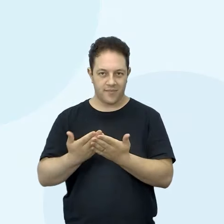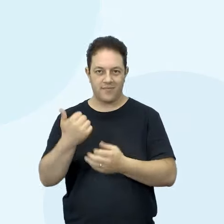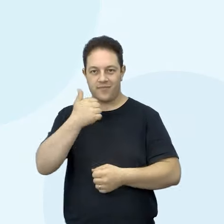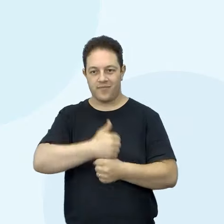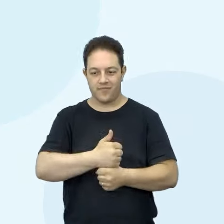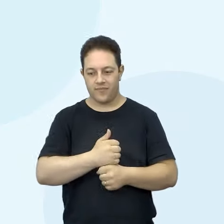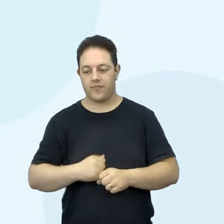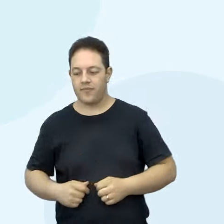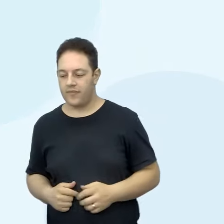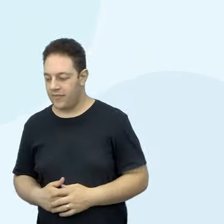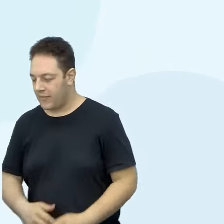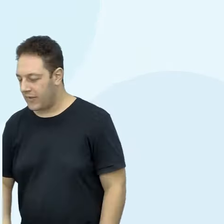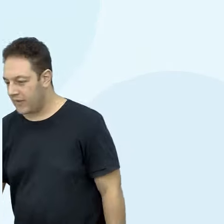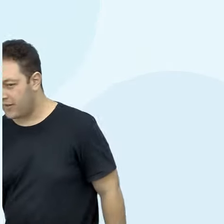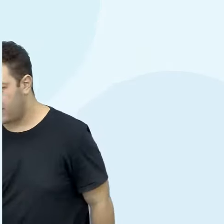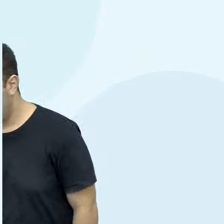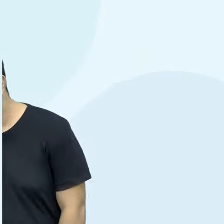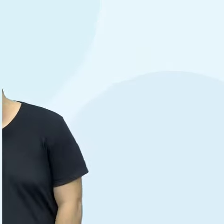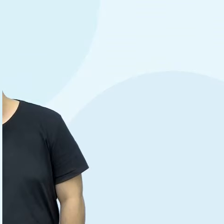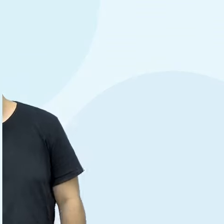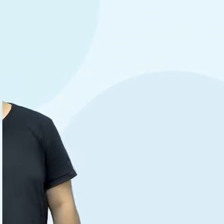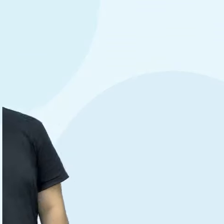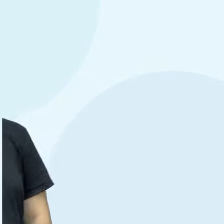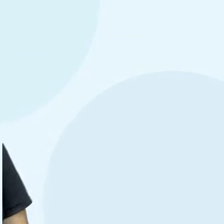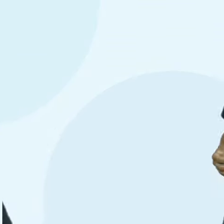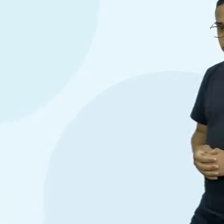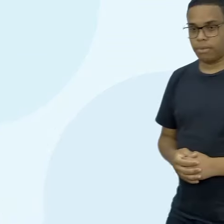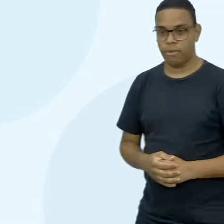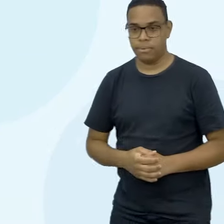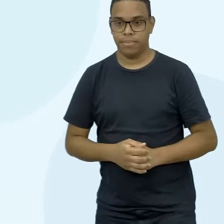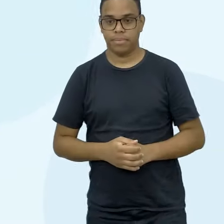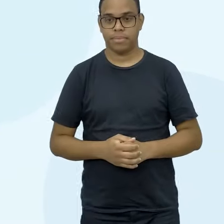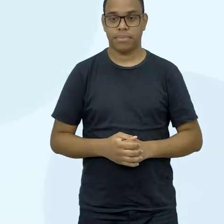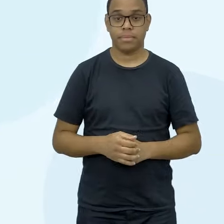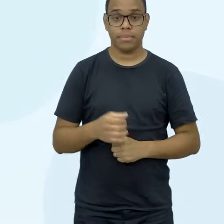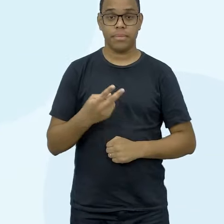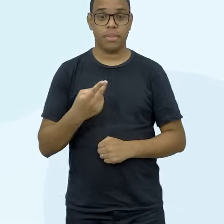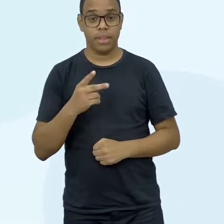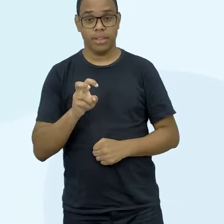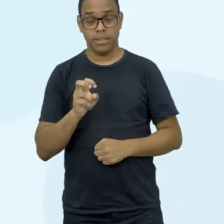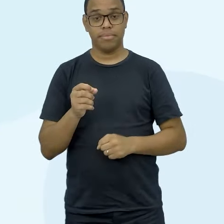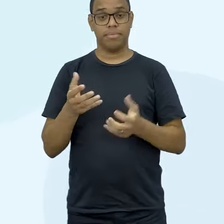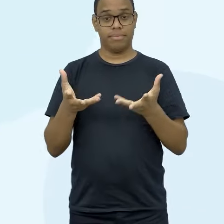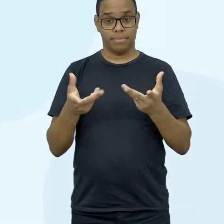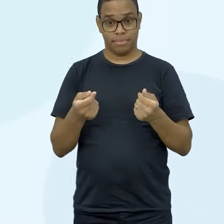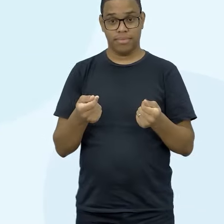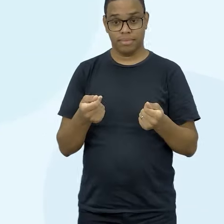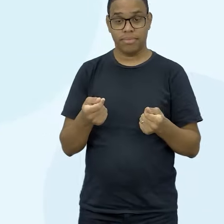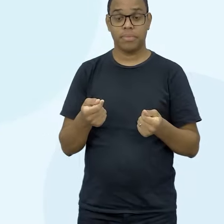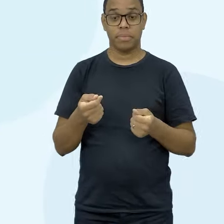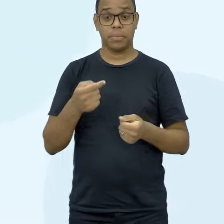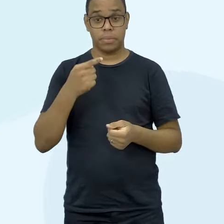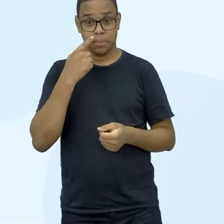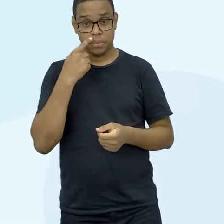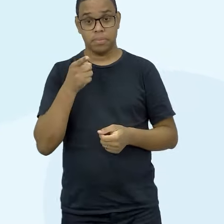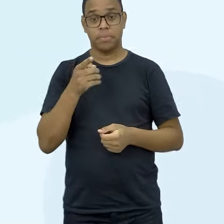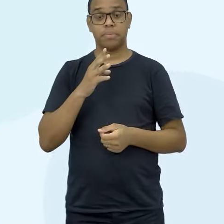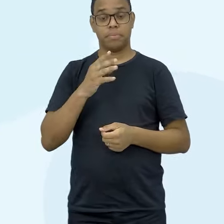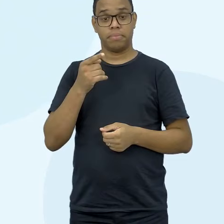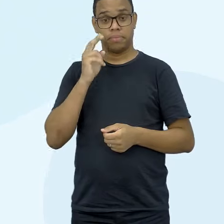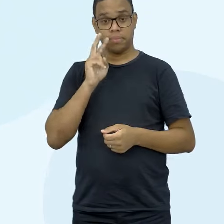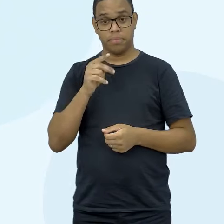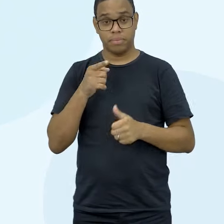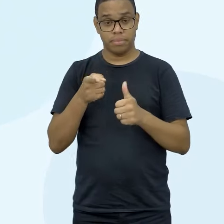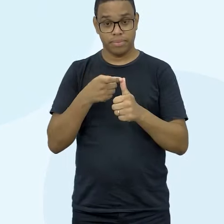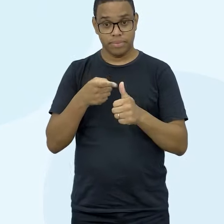vezes a eficiência sobre 10 igual a 15T. Maravilha, agora sim, ó. Você não está reconhecendo isso de nenhum